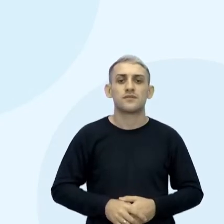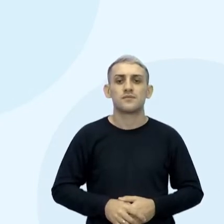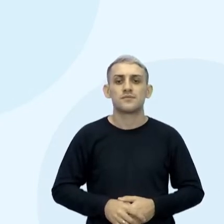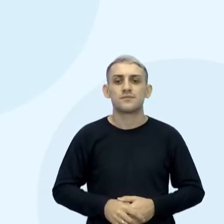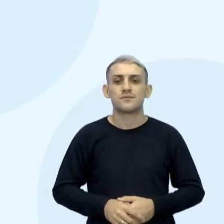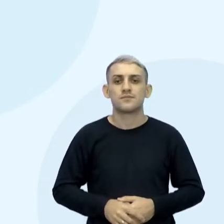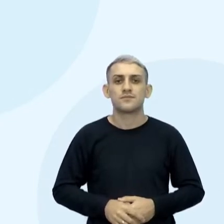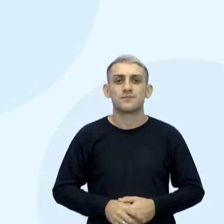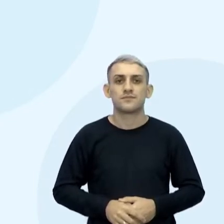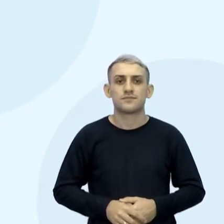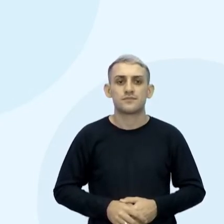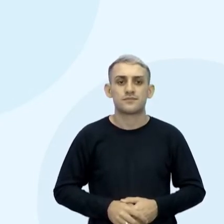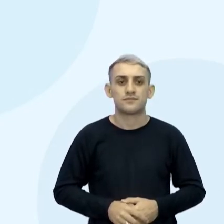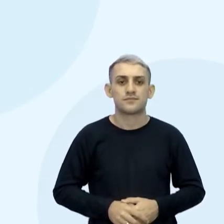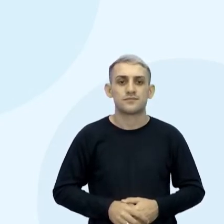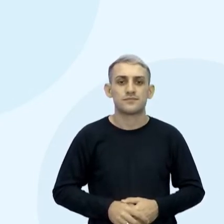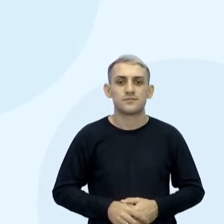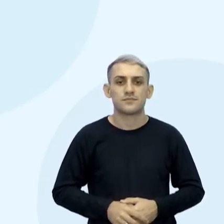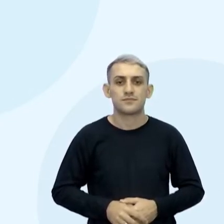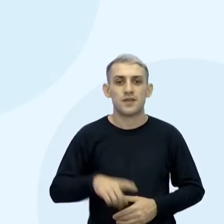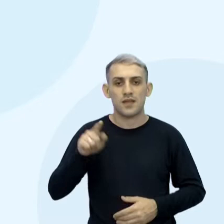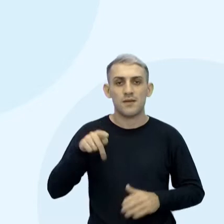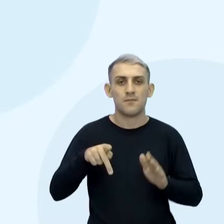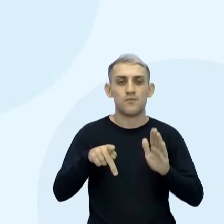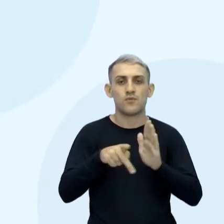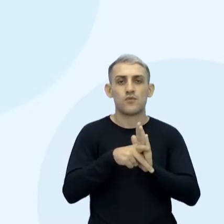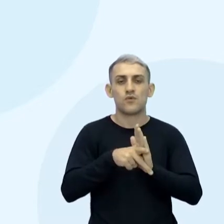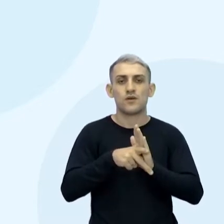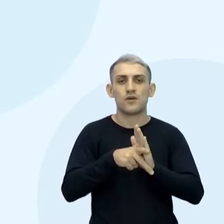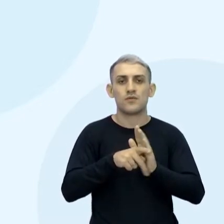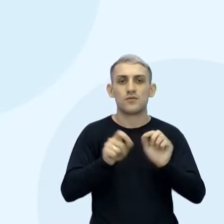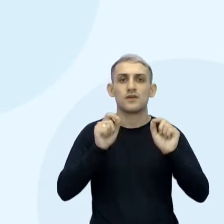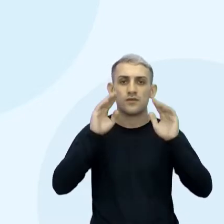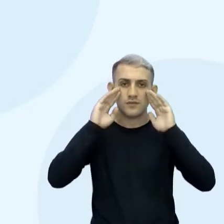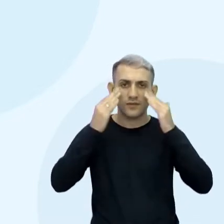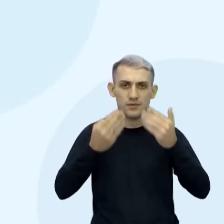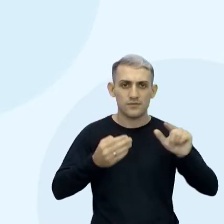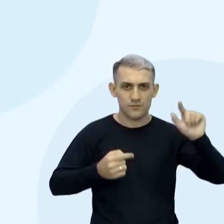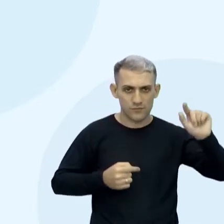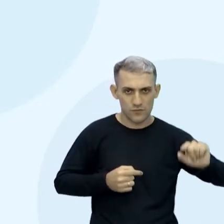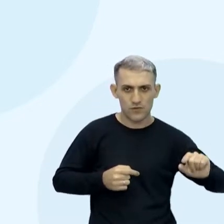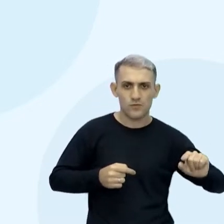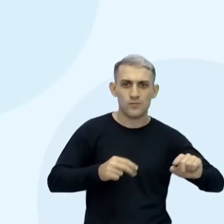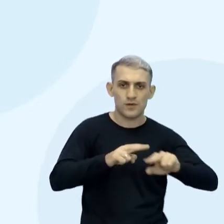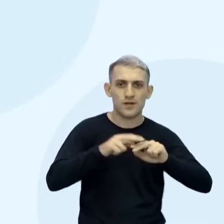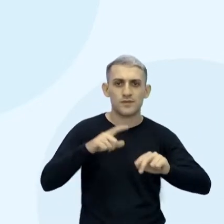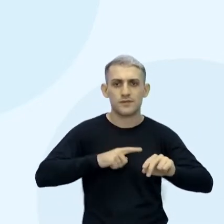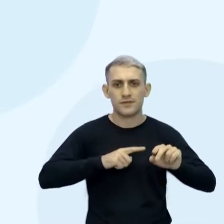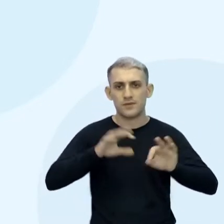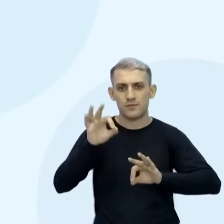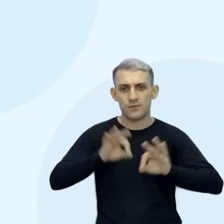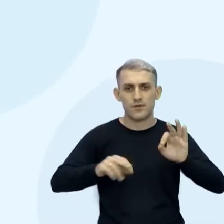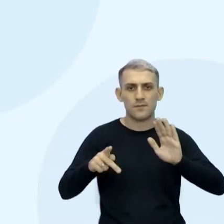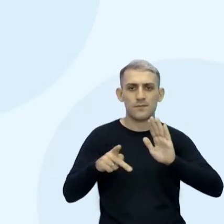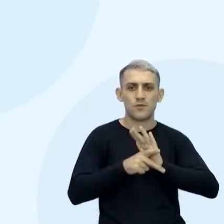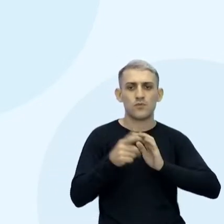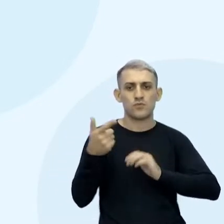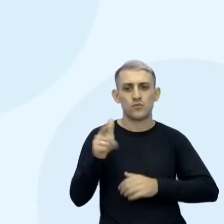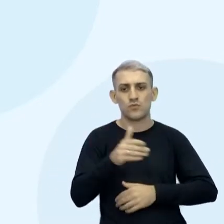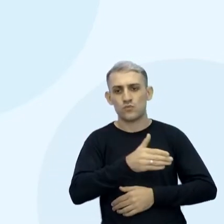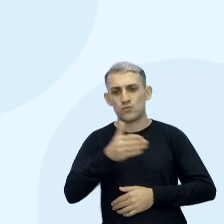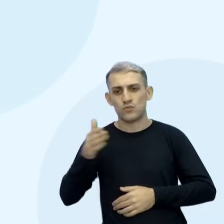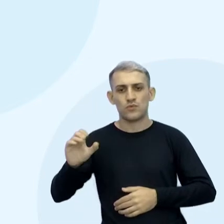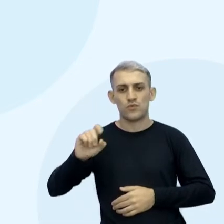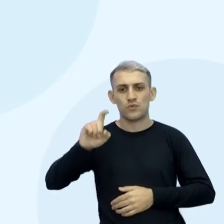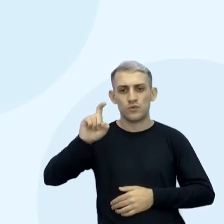justamente a concentração diminuir. Então, a concentração diminui porque há um deslocamento do equilíbrio para o lado do oxigênio,